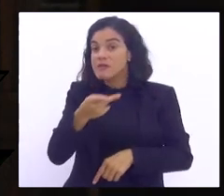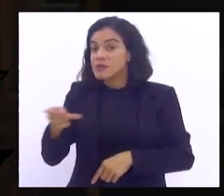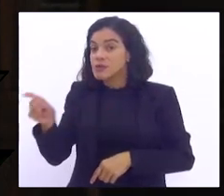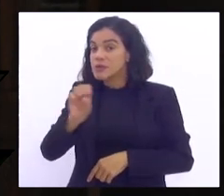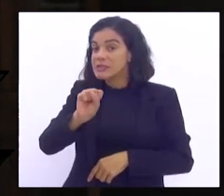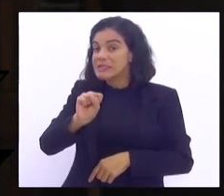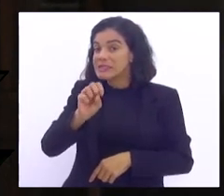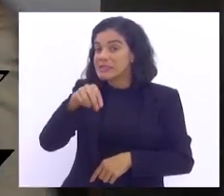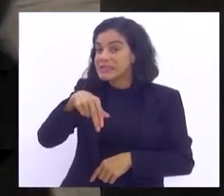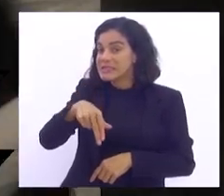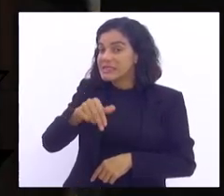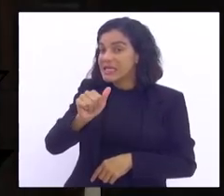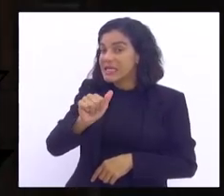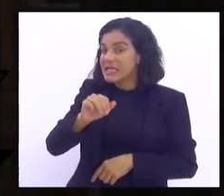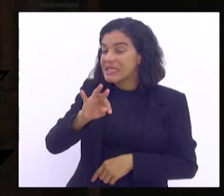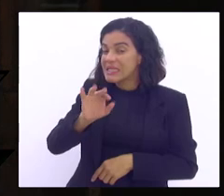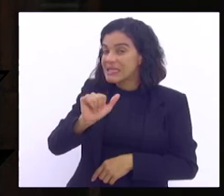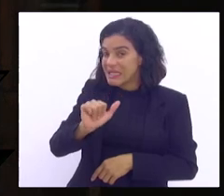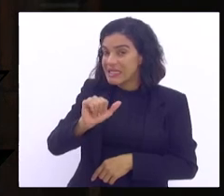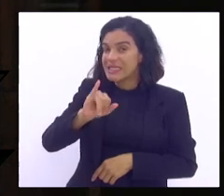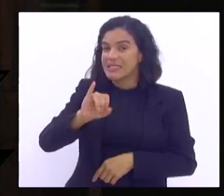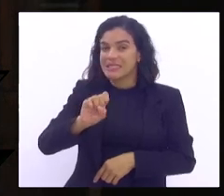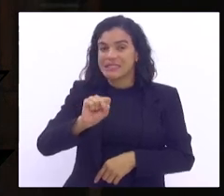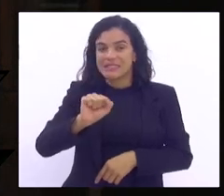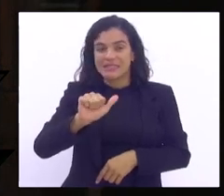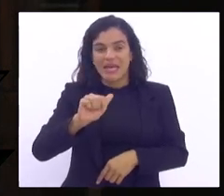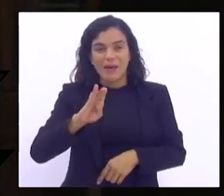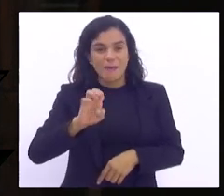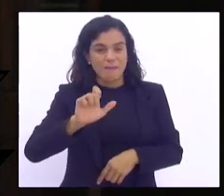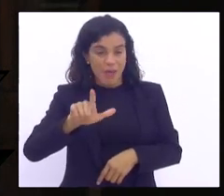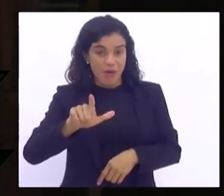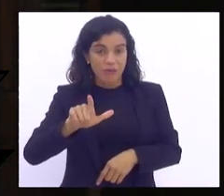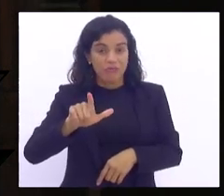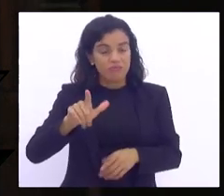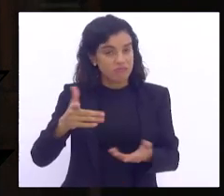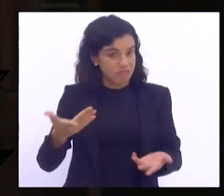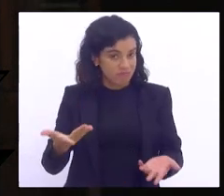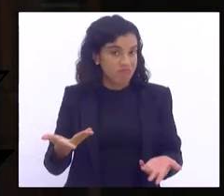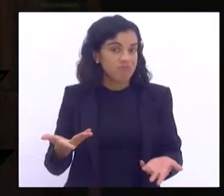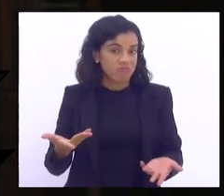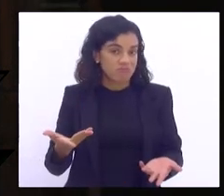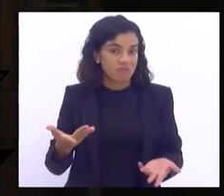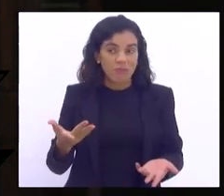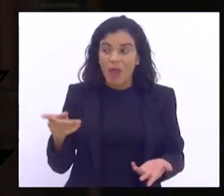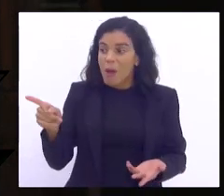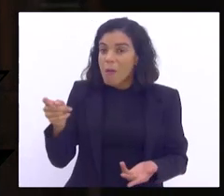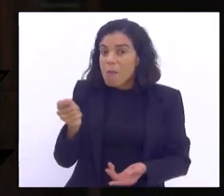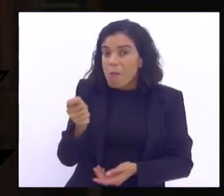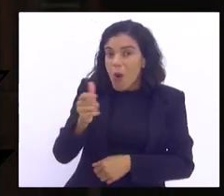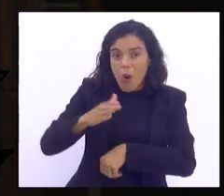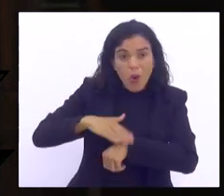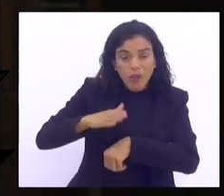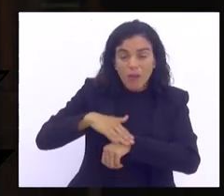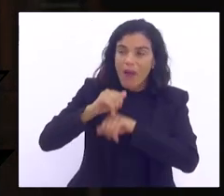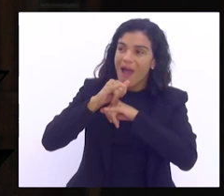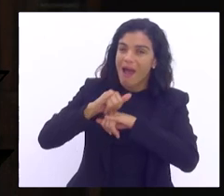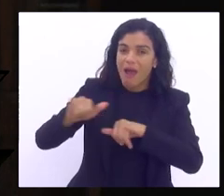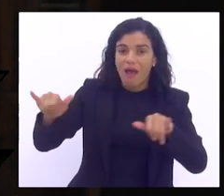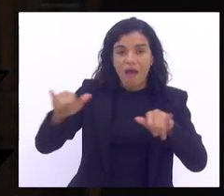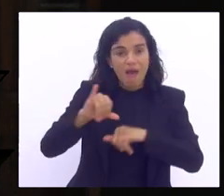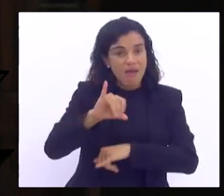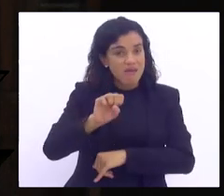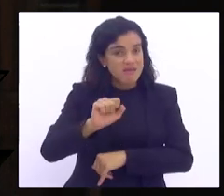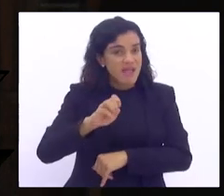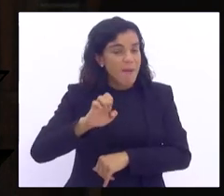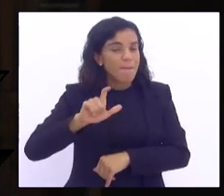Jesus era um feto de semanas. Não é? Claro, tinha acabado a anunciação. Isabel já estava